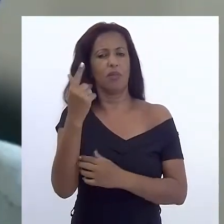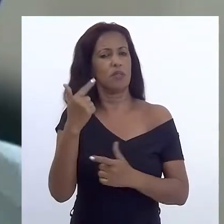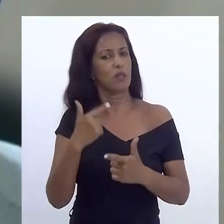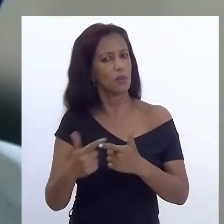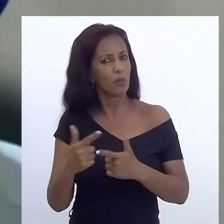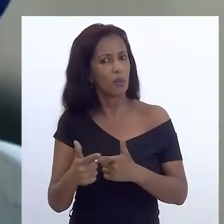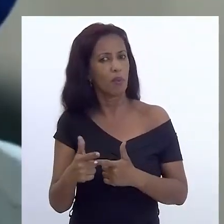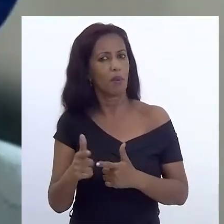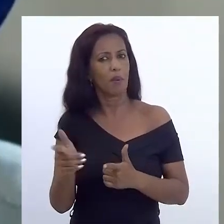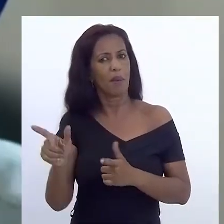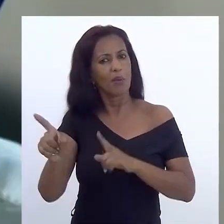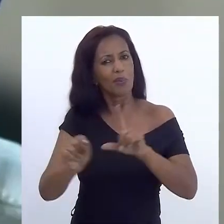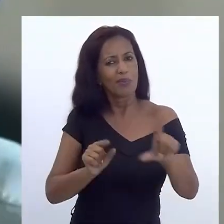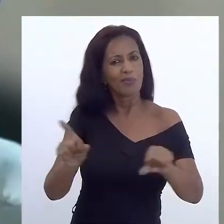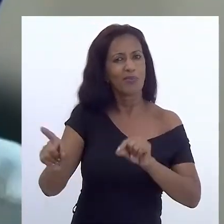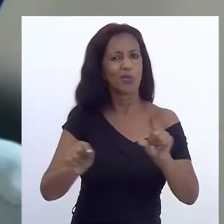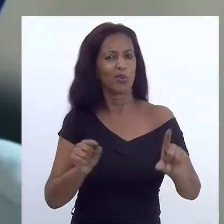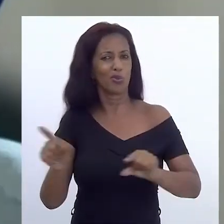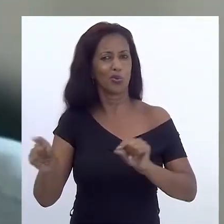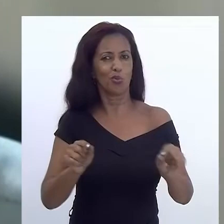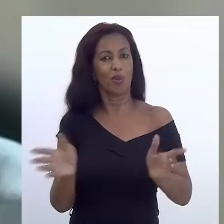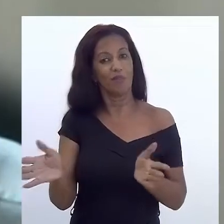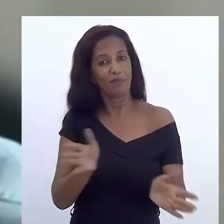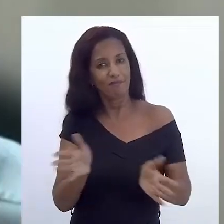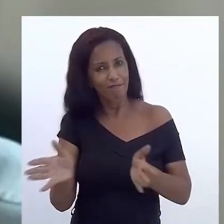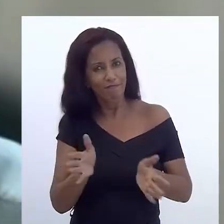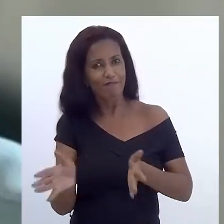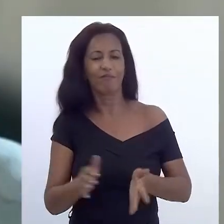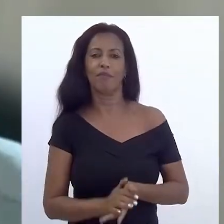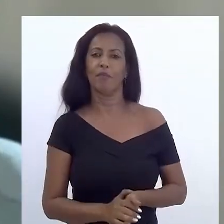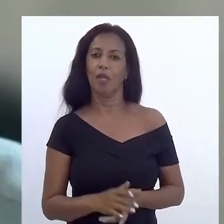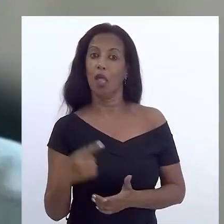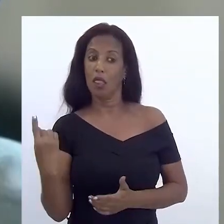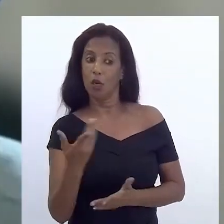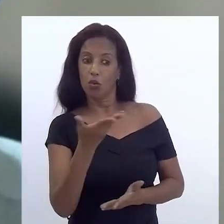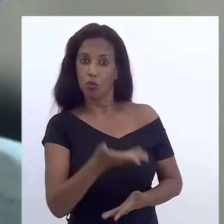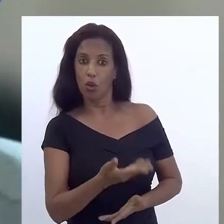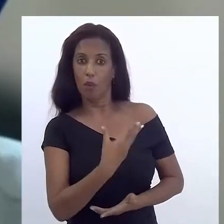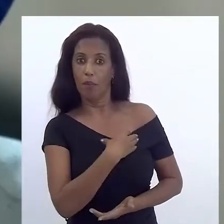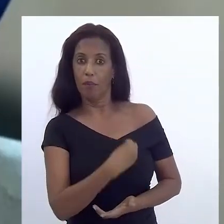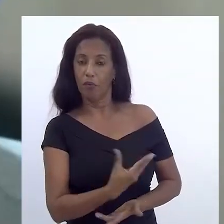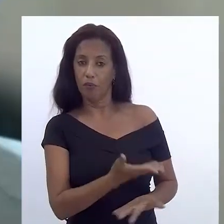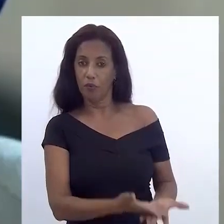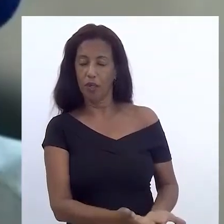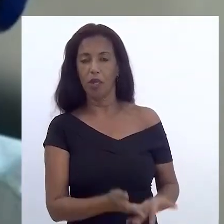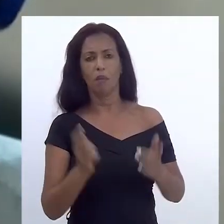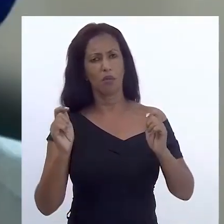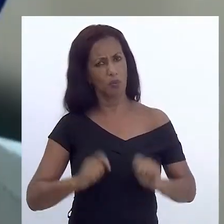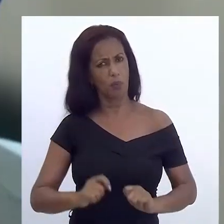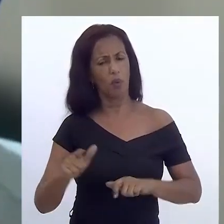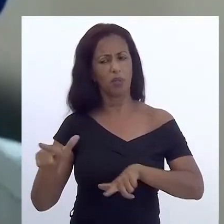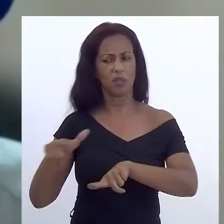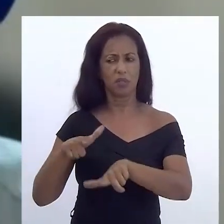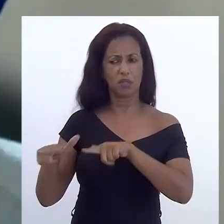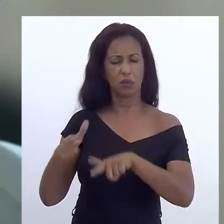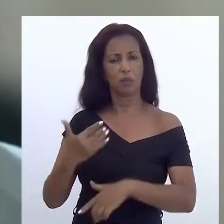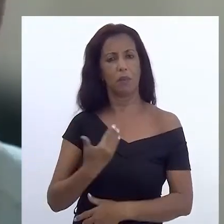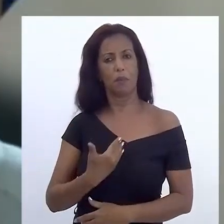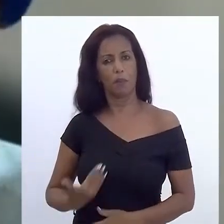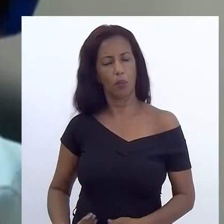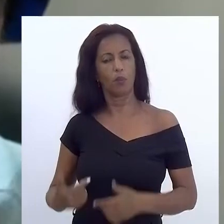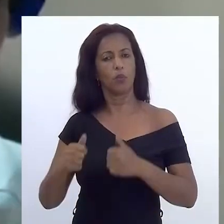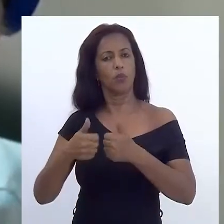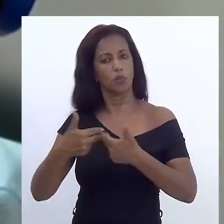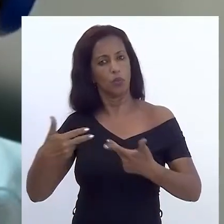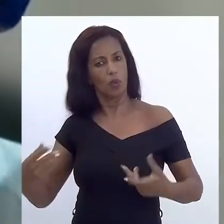alternativa viável, não só para ele, mas que possa ser um serviço público de qualidade dentro